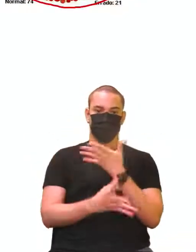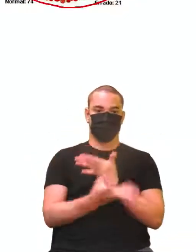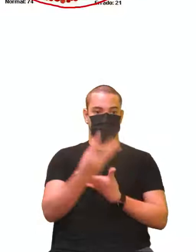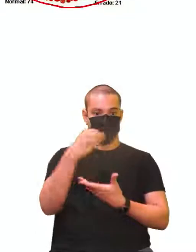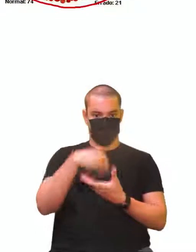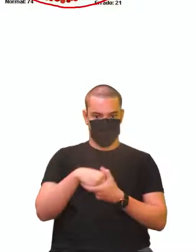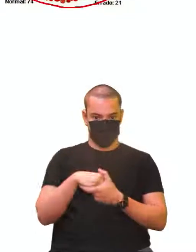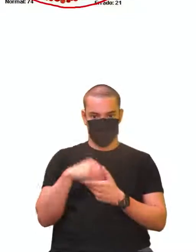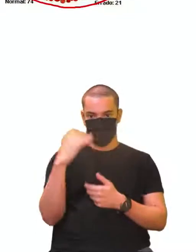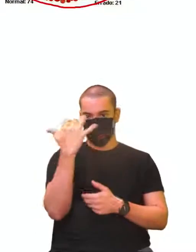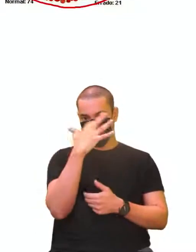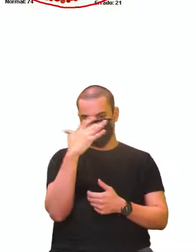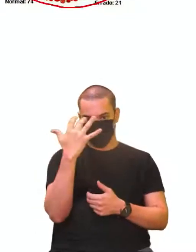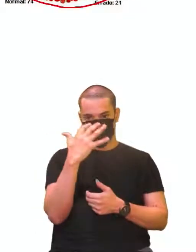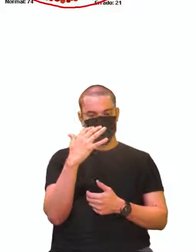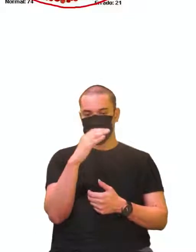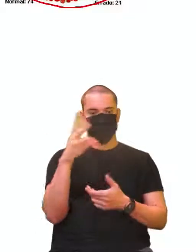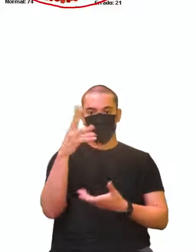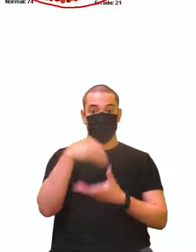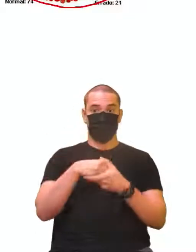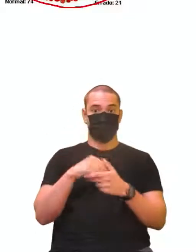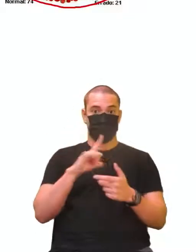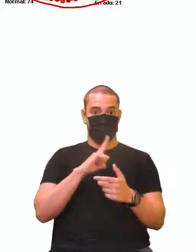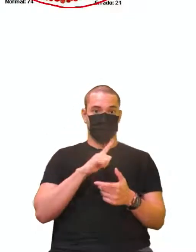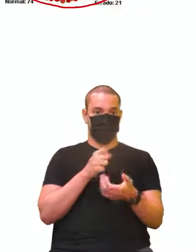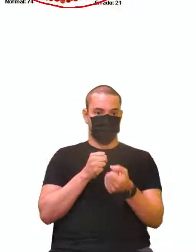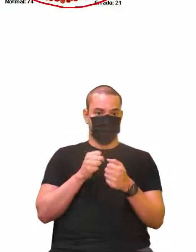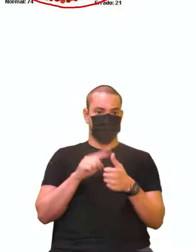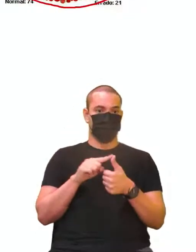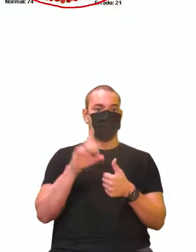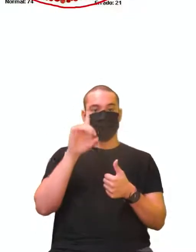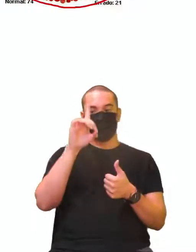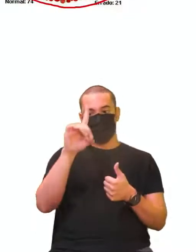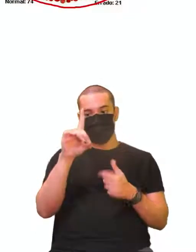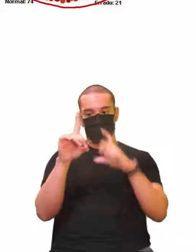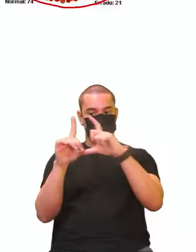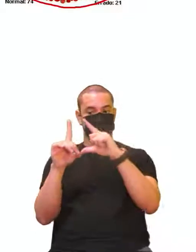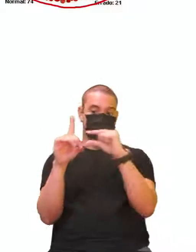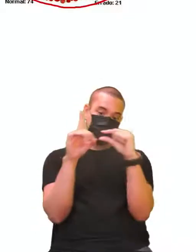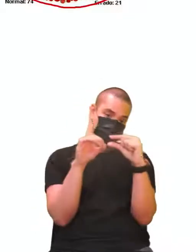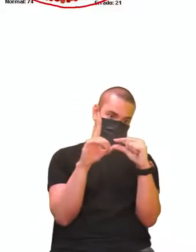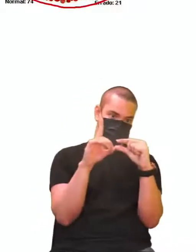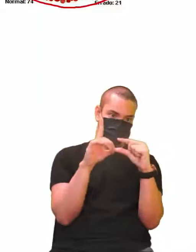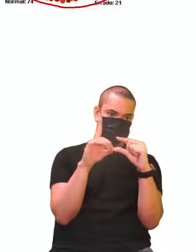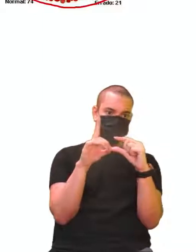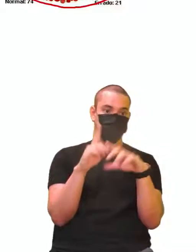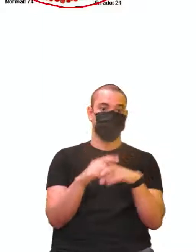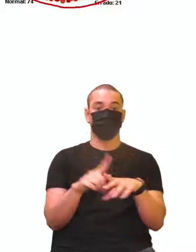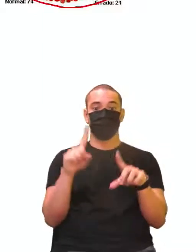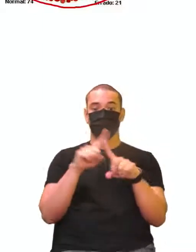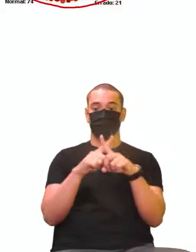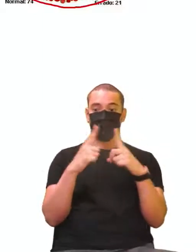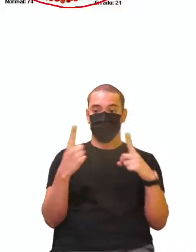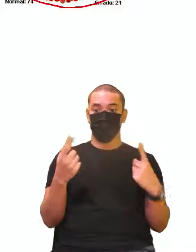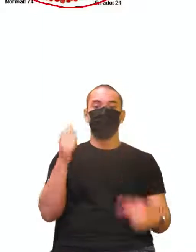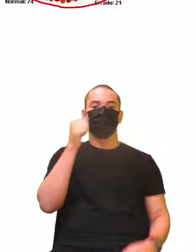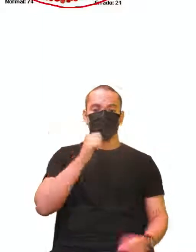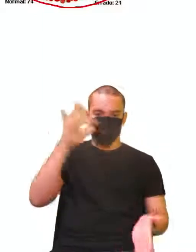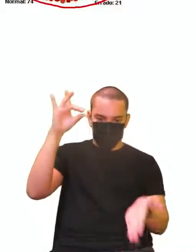portadora, ela vai ter um Dzão, mas ela vai ter o Dzinho, certo? Na